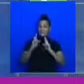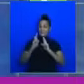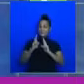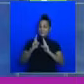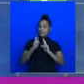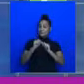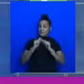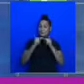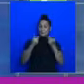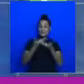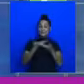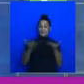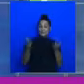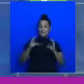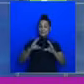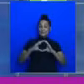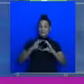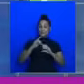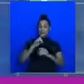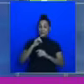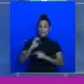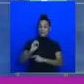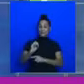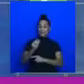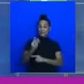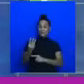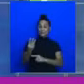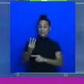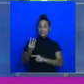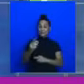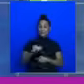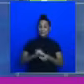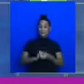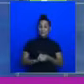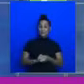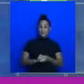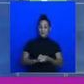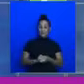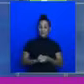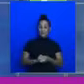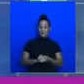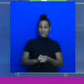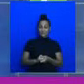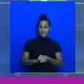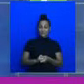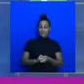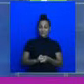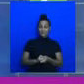na torcida, boa sorte. Bola verde, número 03. Verde, 03.